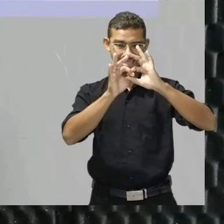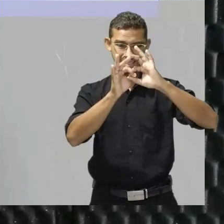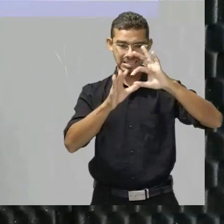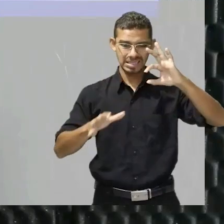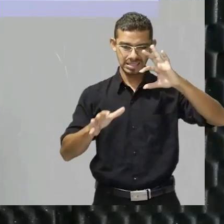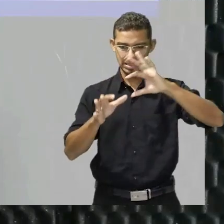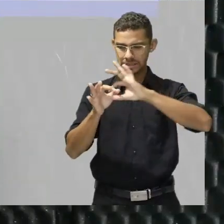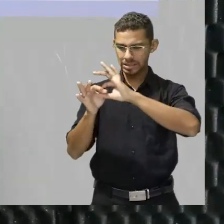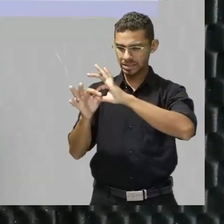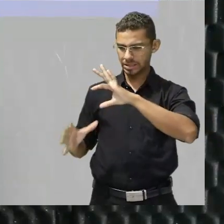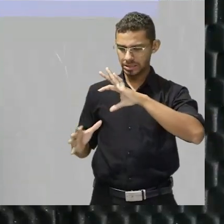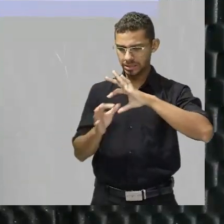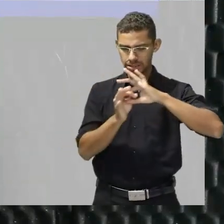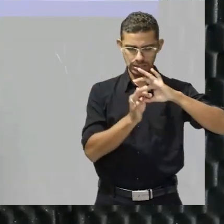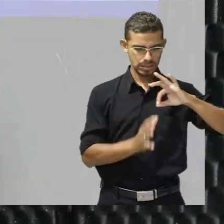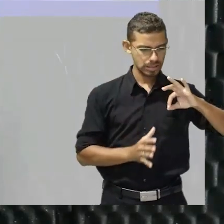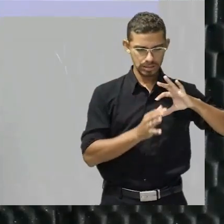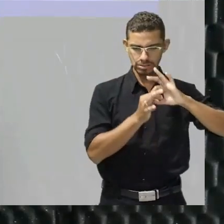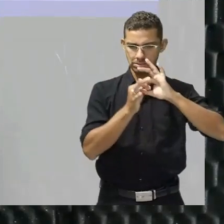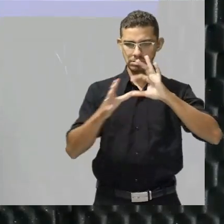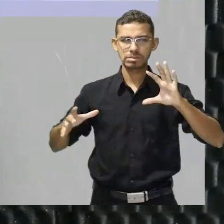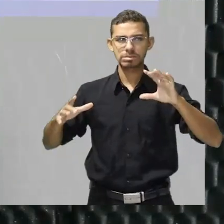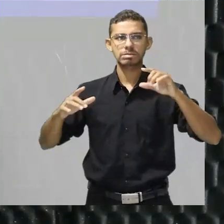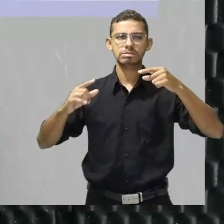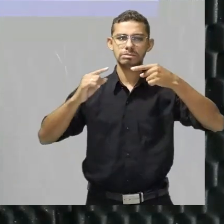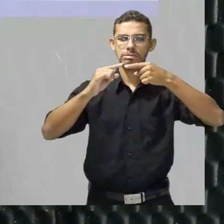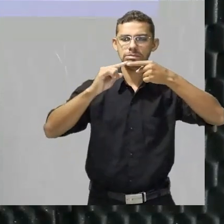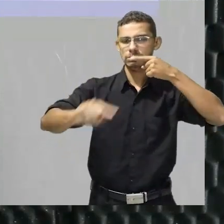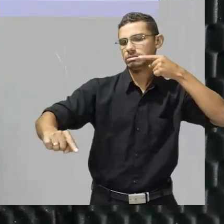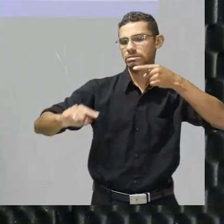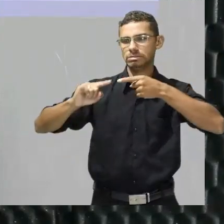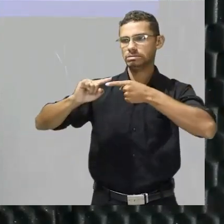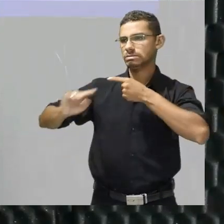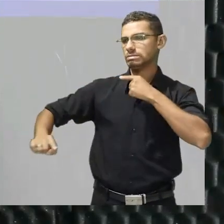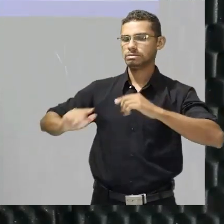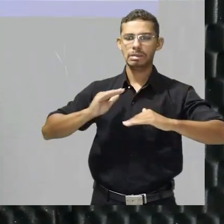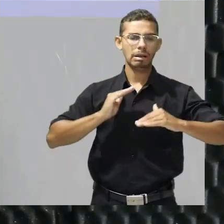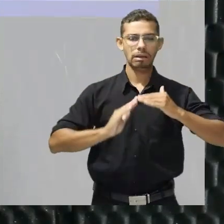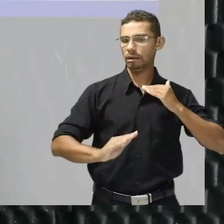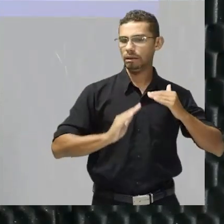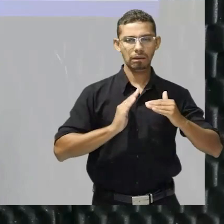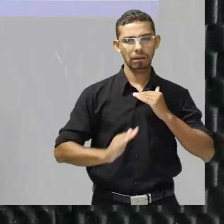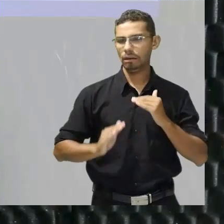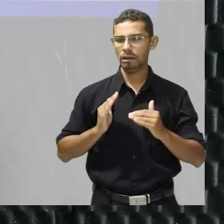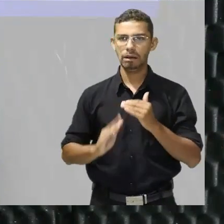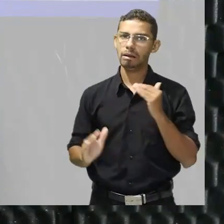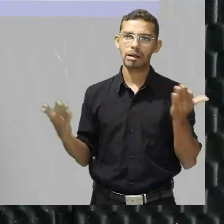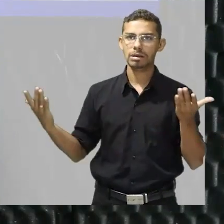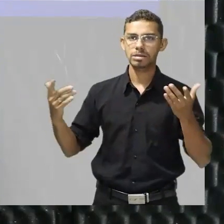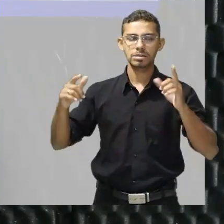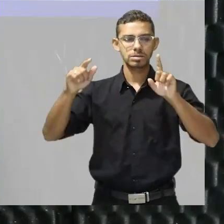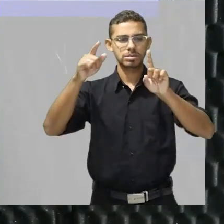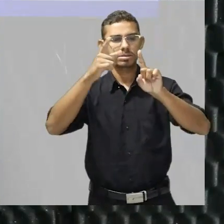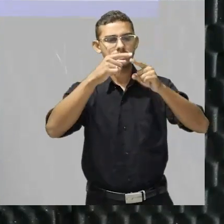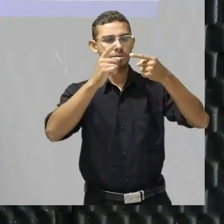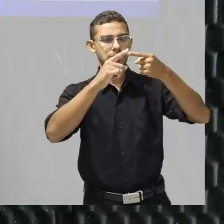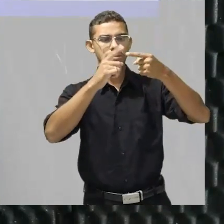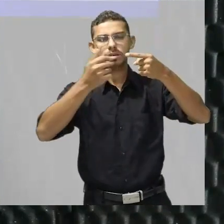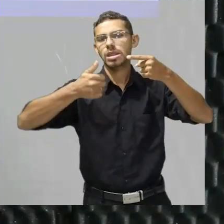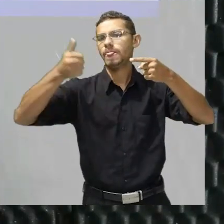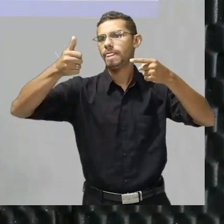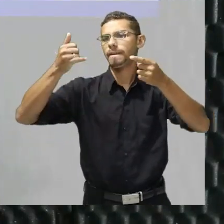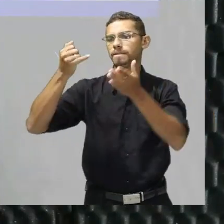Eles não estão conectados a introdução diz uma coisa no desenvolvimento ele já parte para uma outra ideia e na conclusão